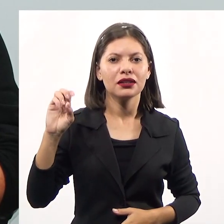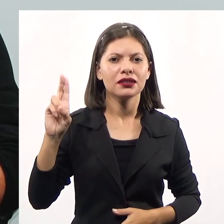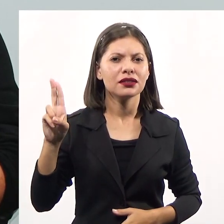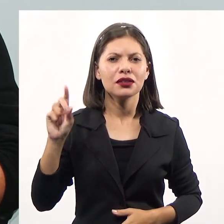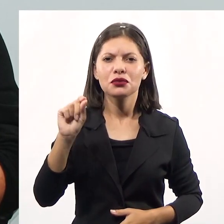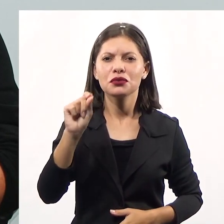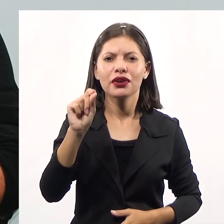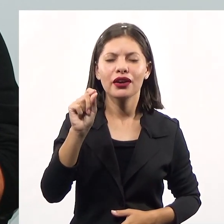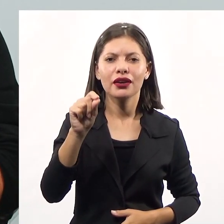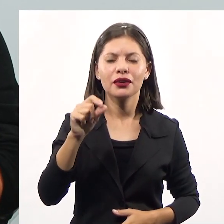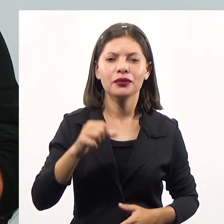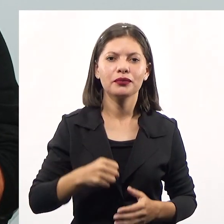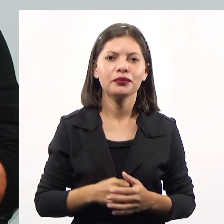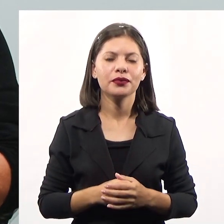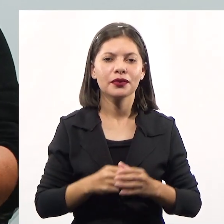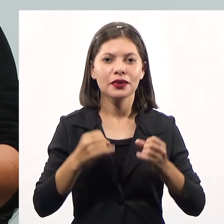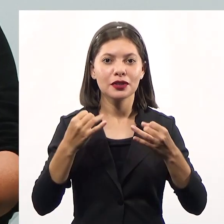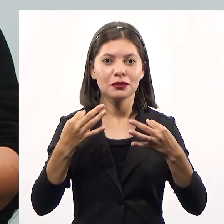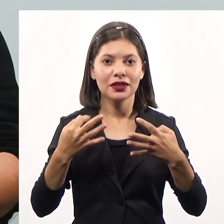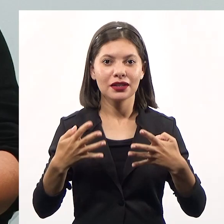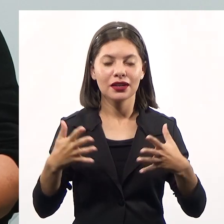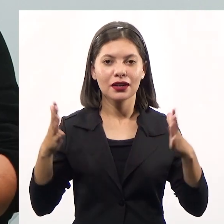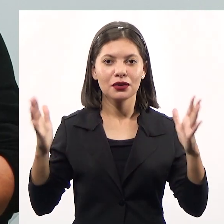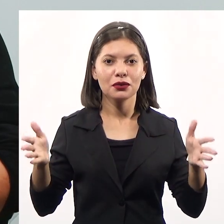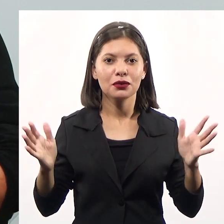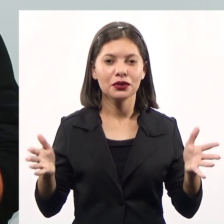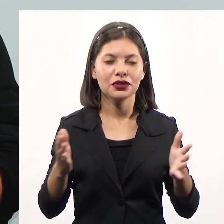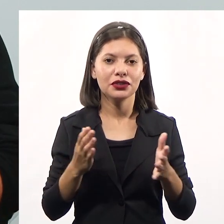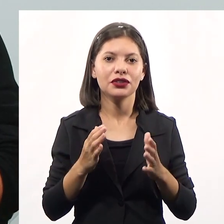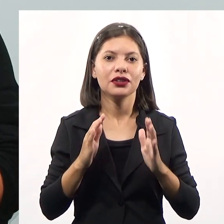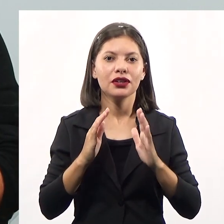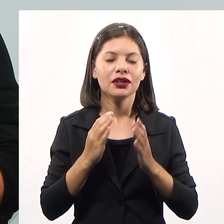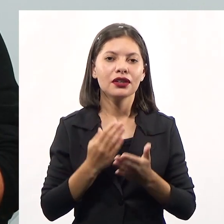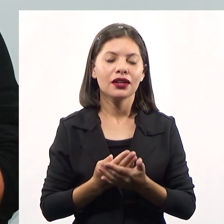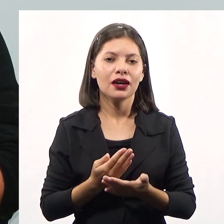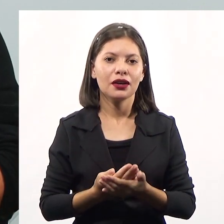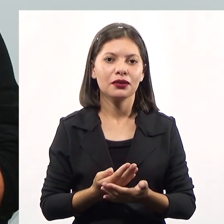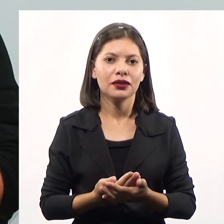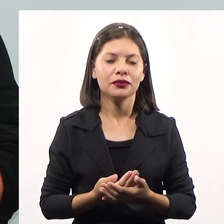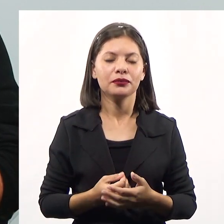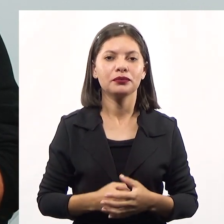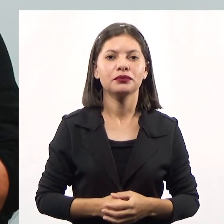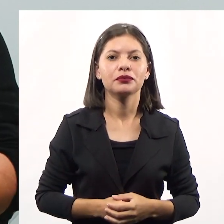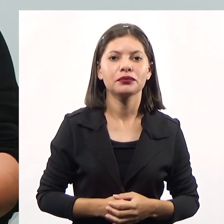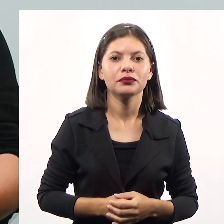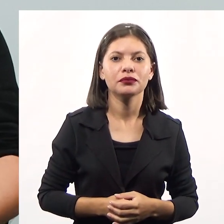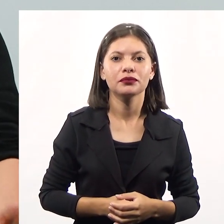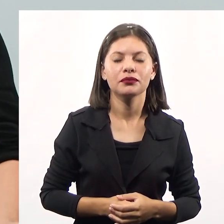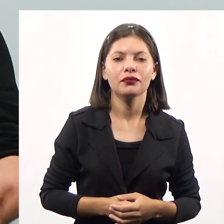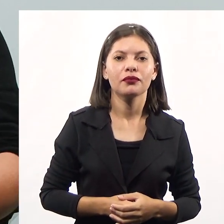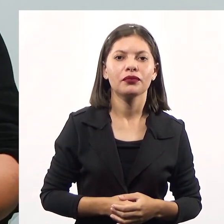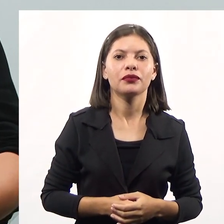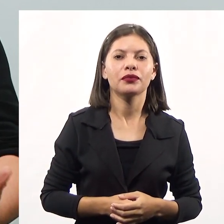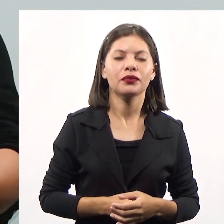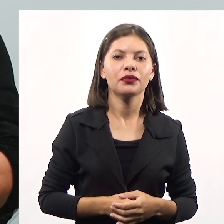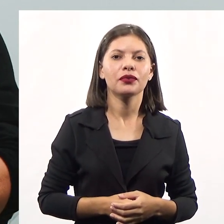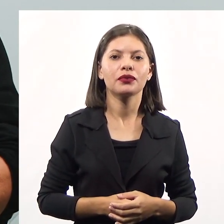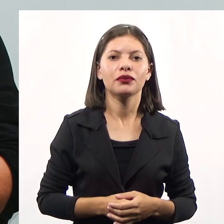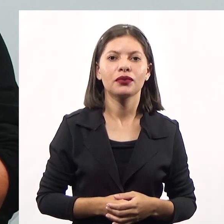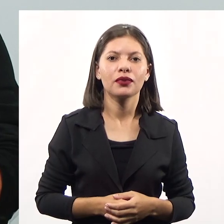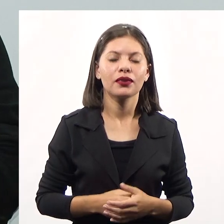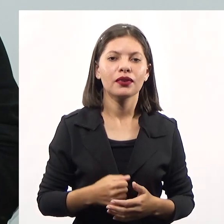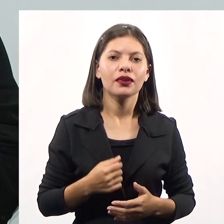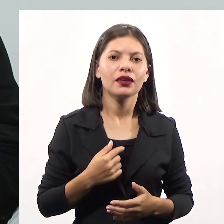de Aristóteles, e essa fundamentação filosófica da escola secundarista, que eu